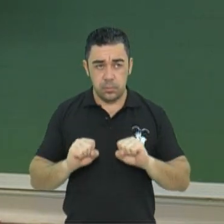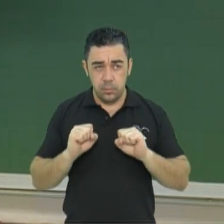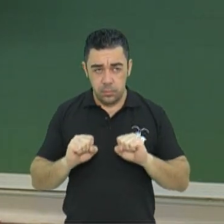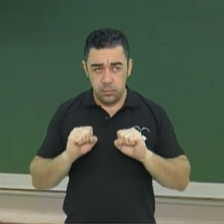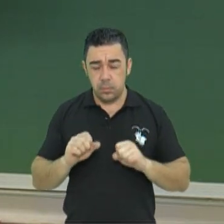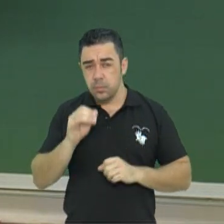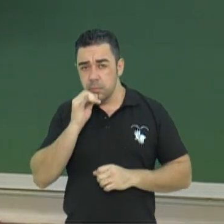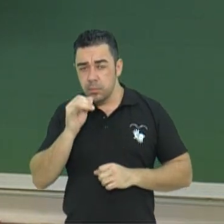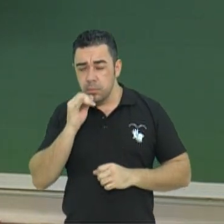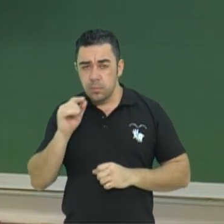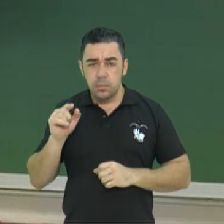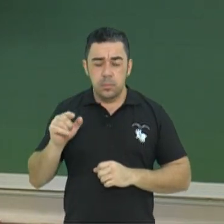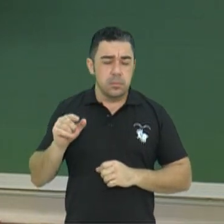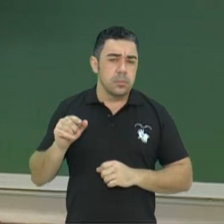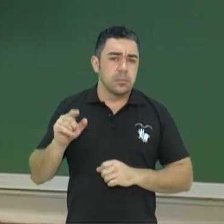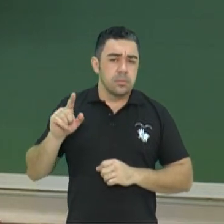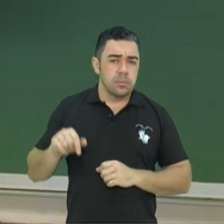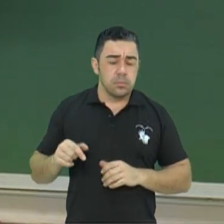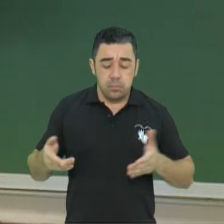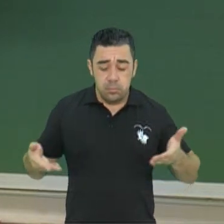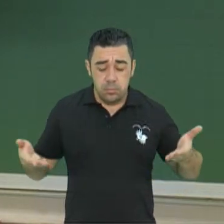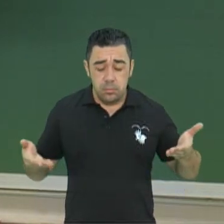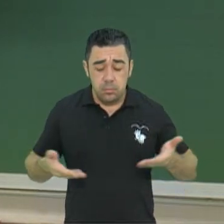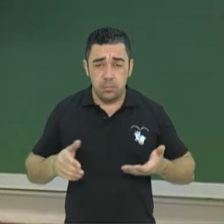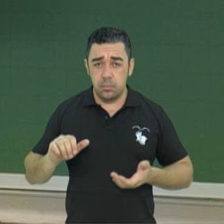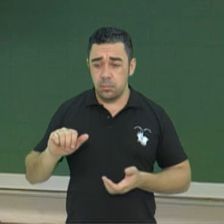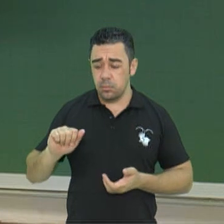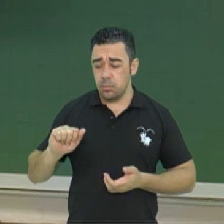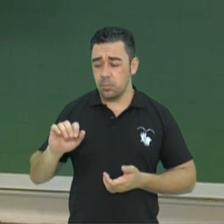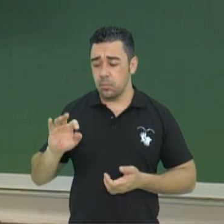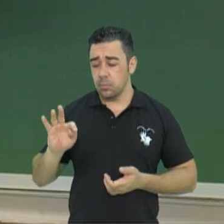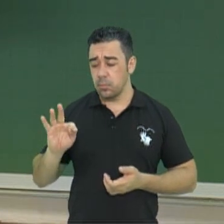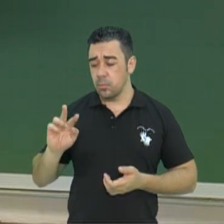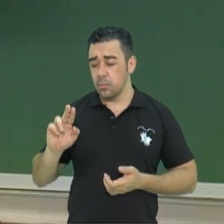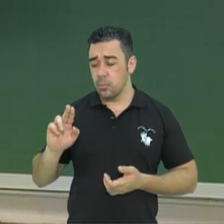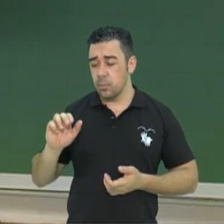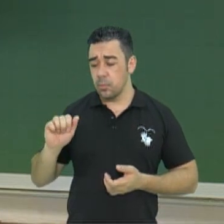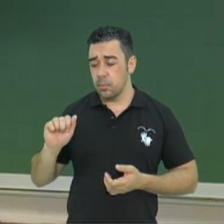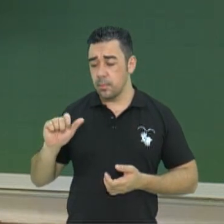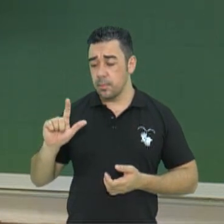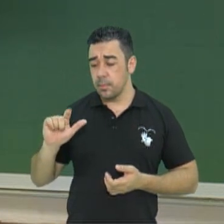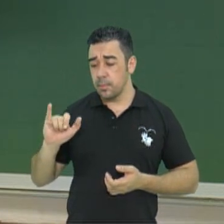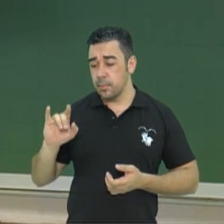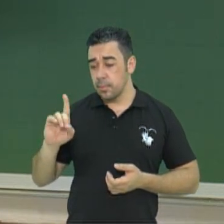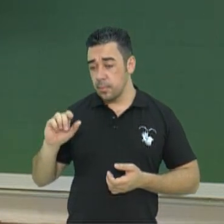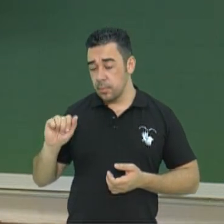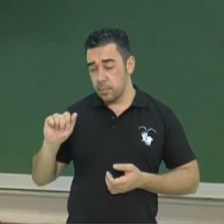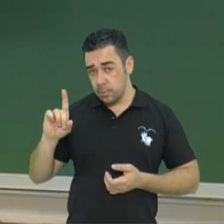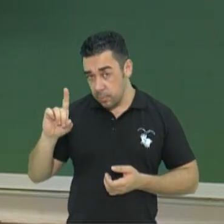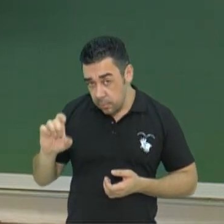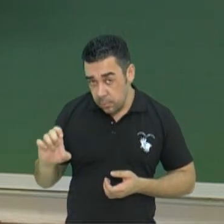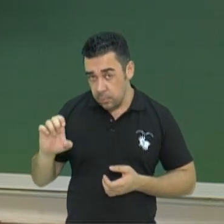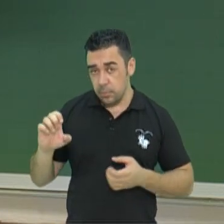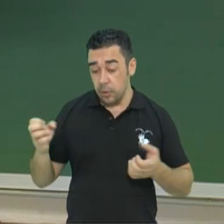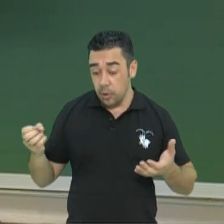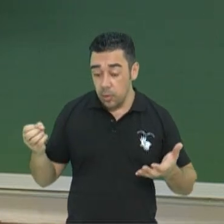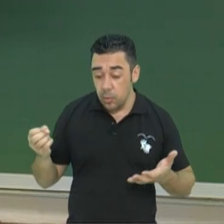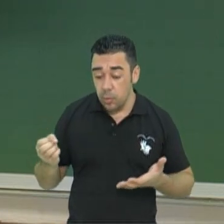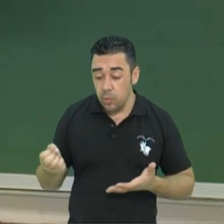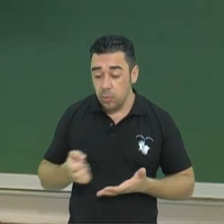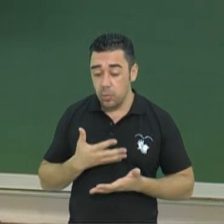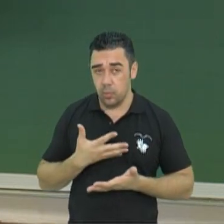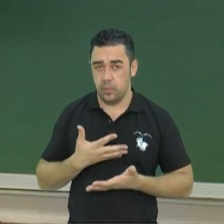sempre conferir um sentido de atualidade ao fato. Uma notícia, ela se refere sempre a um fato novo,